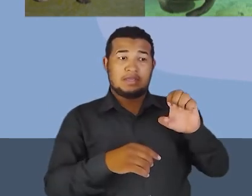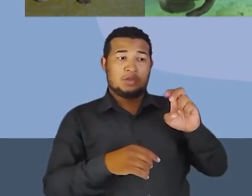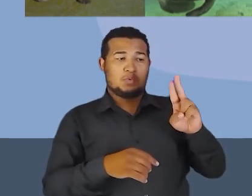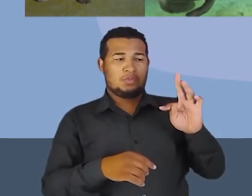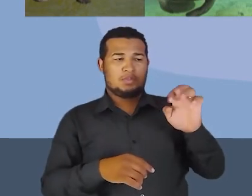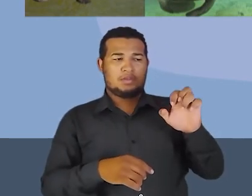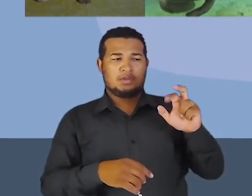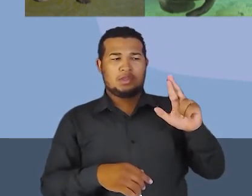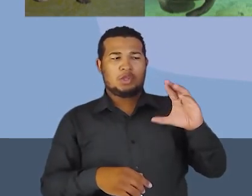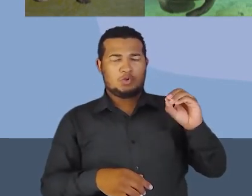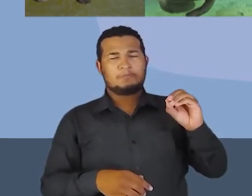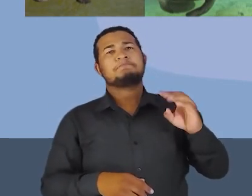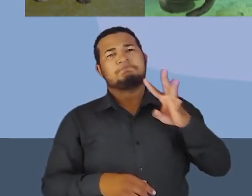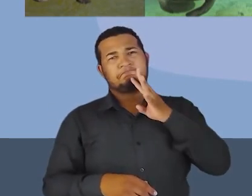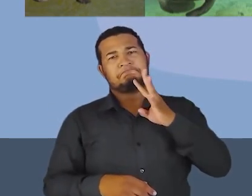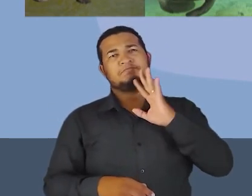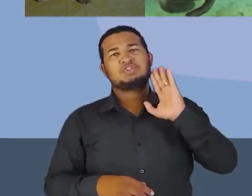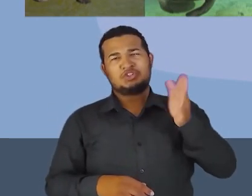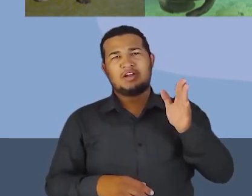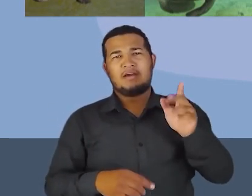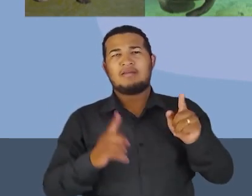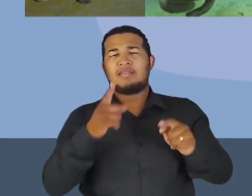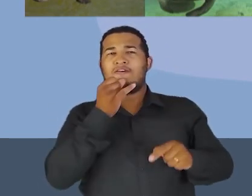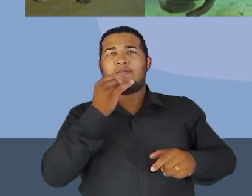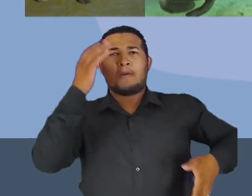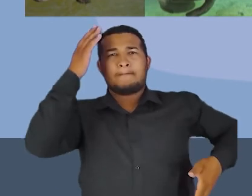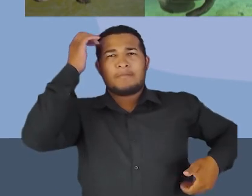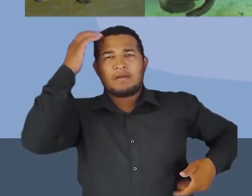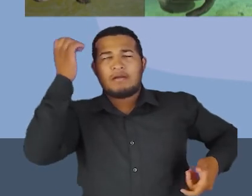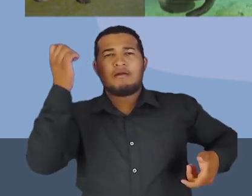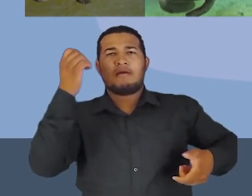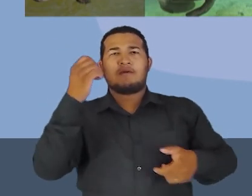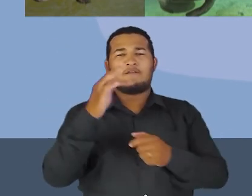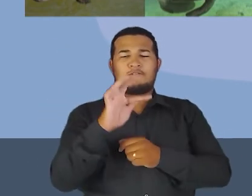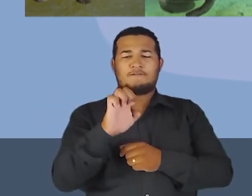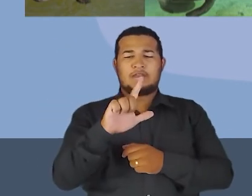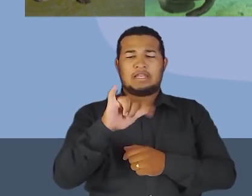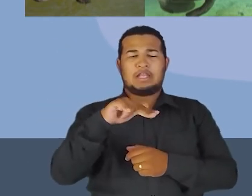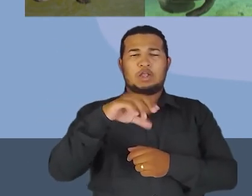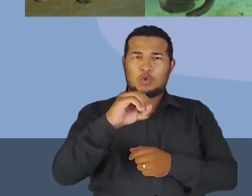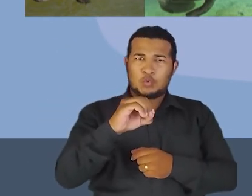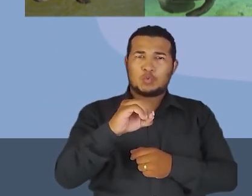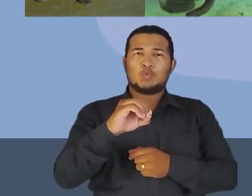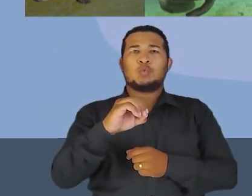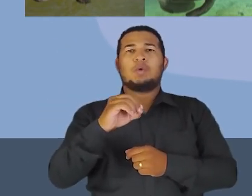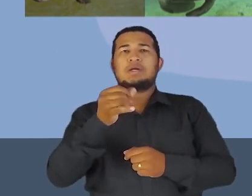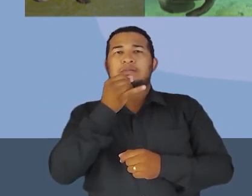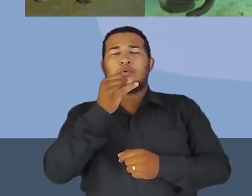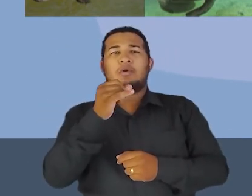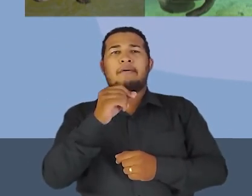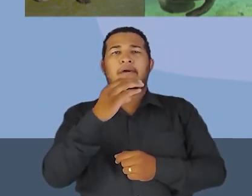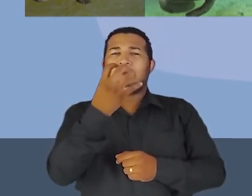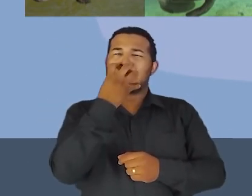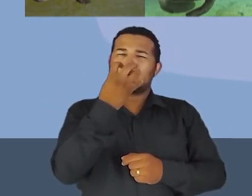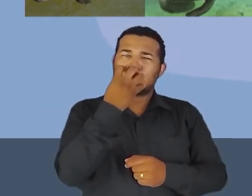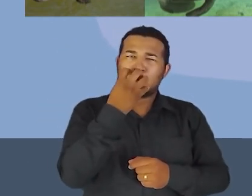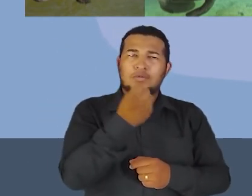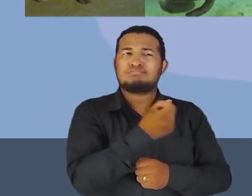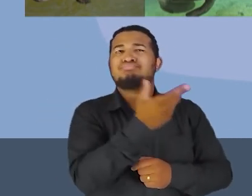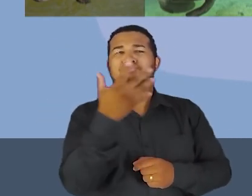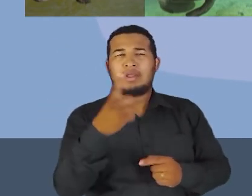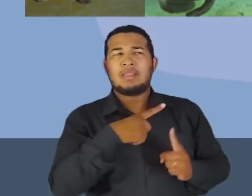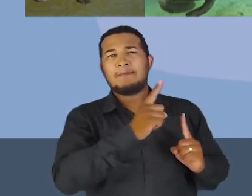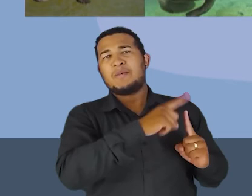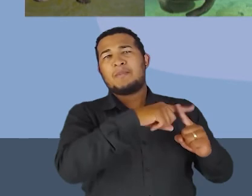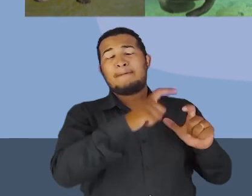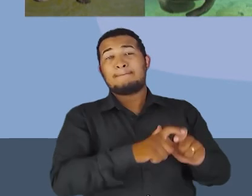mais conhecidos. Nós temos aí os primatas, os felinos, né, os quirópteros, né, o golfinho, o cachorro, os canídeos.